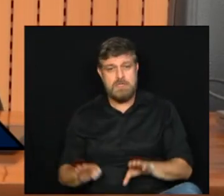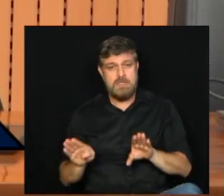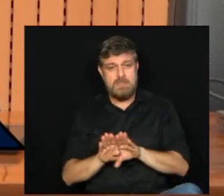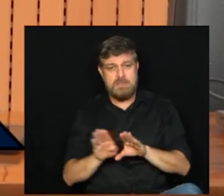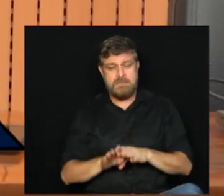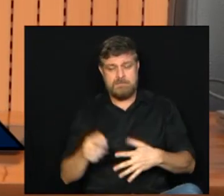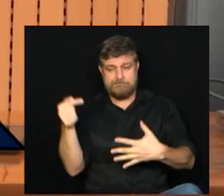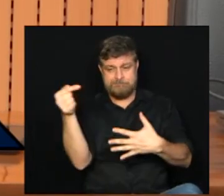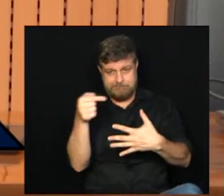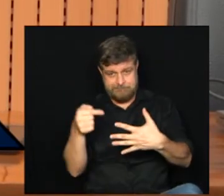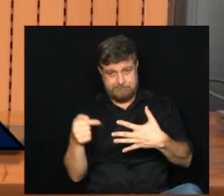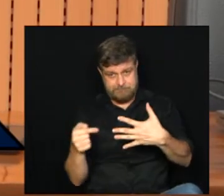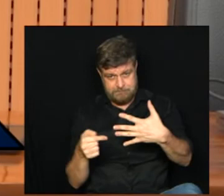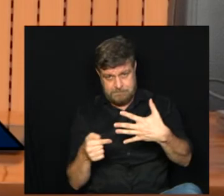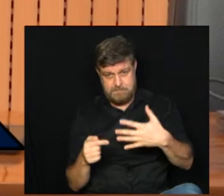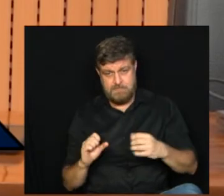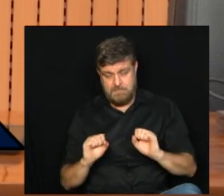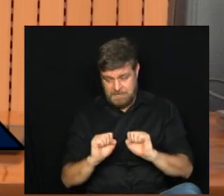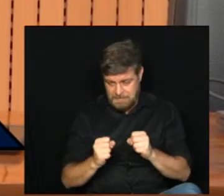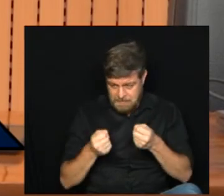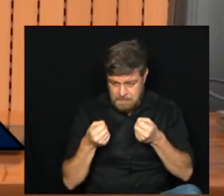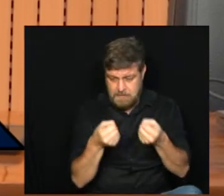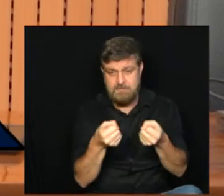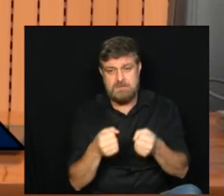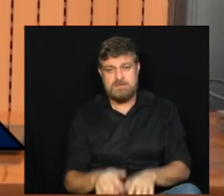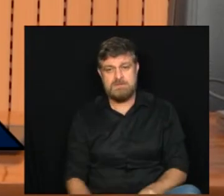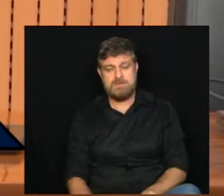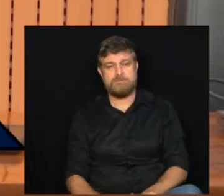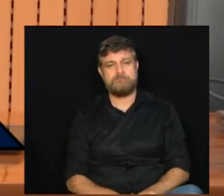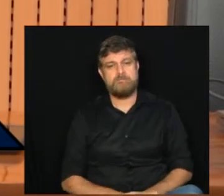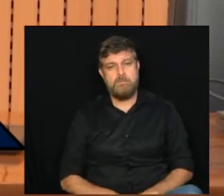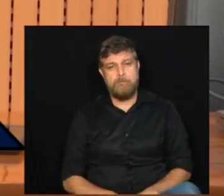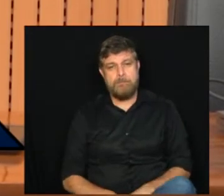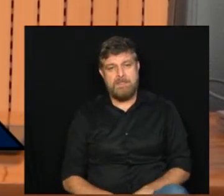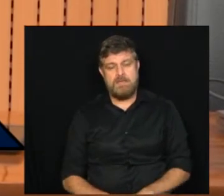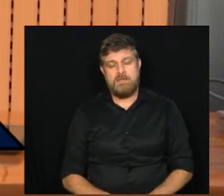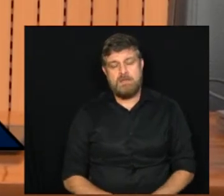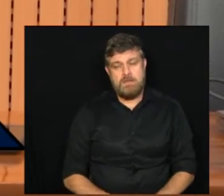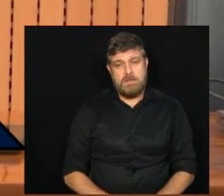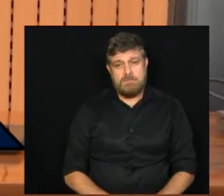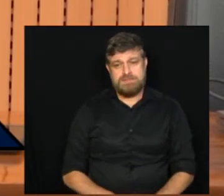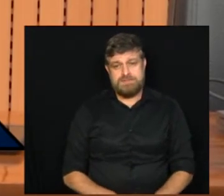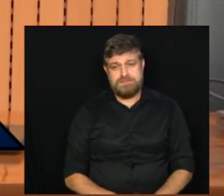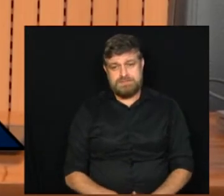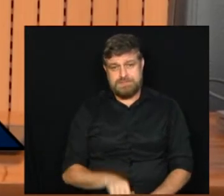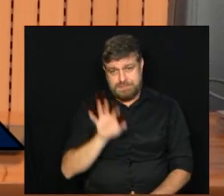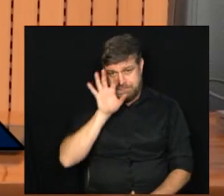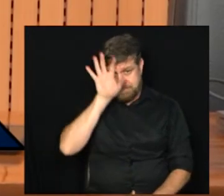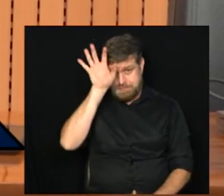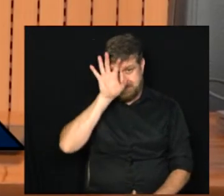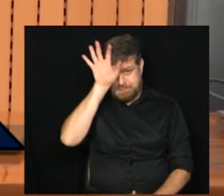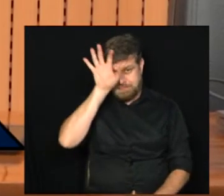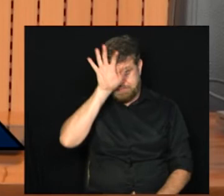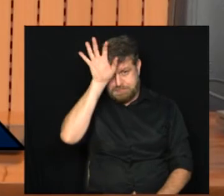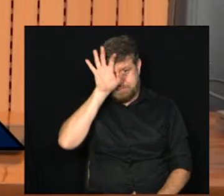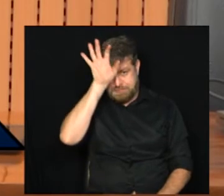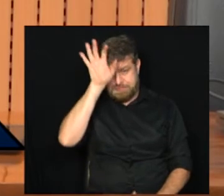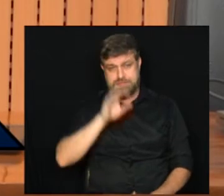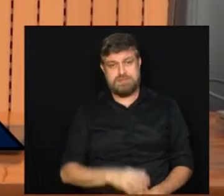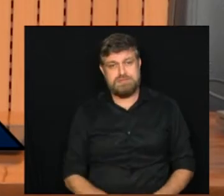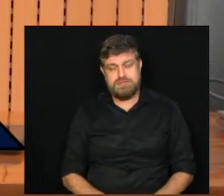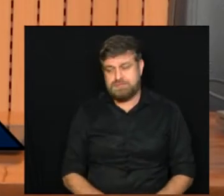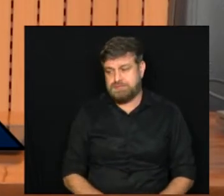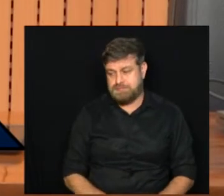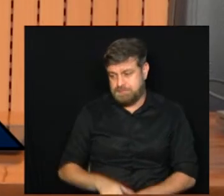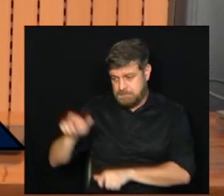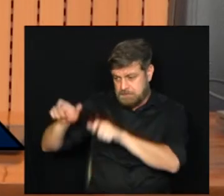algumas questões ou reforçar, que algumas já foram mencionadas, Tiago e os demais componentes